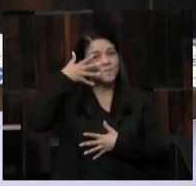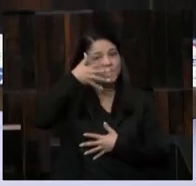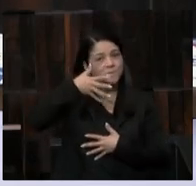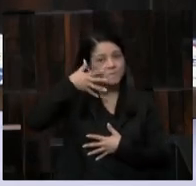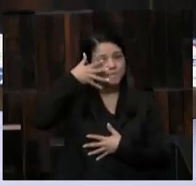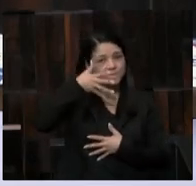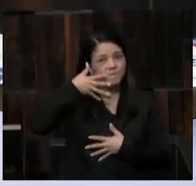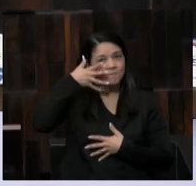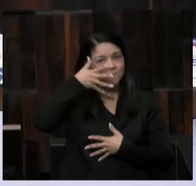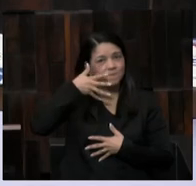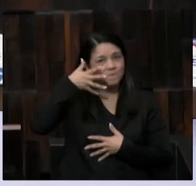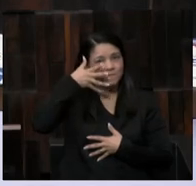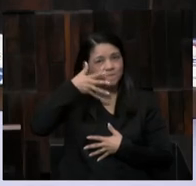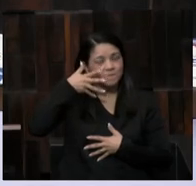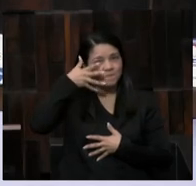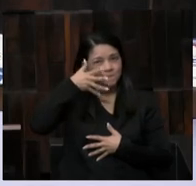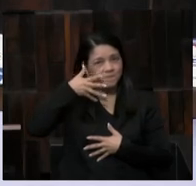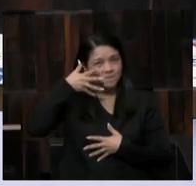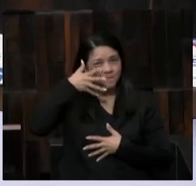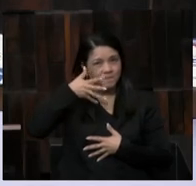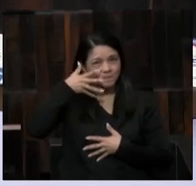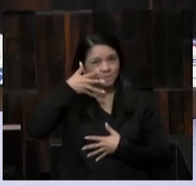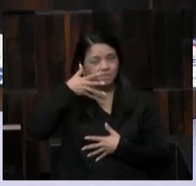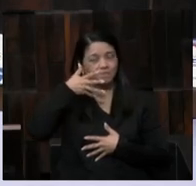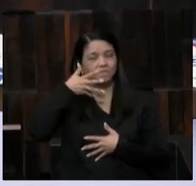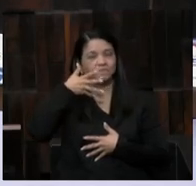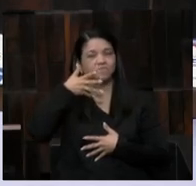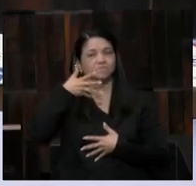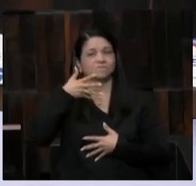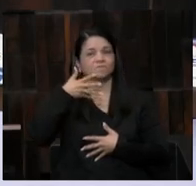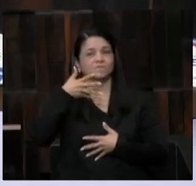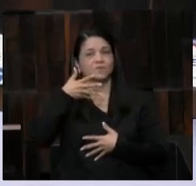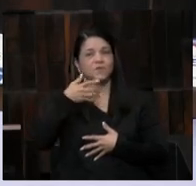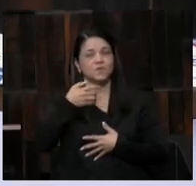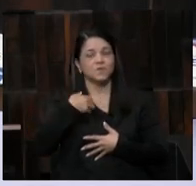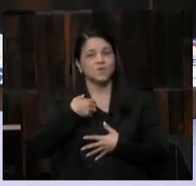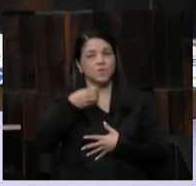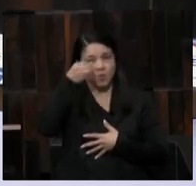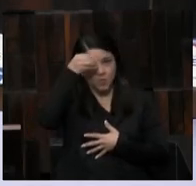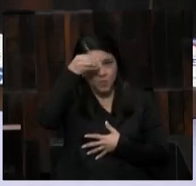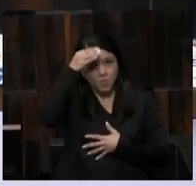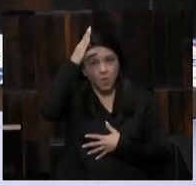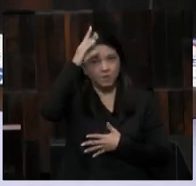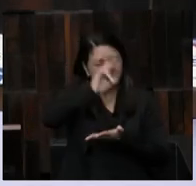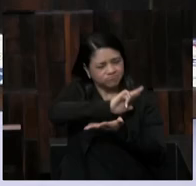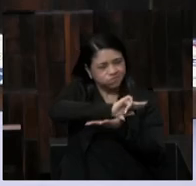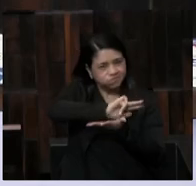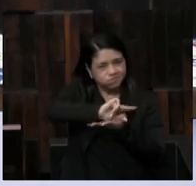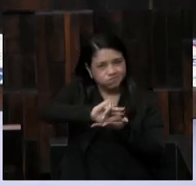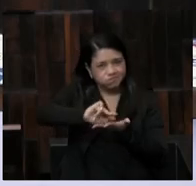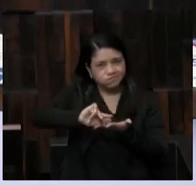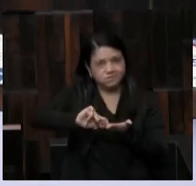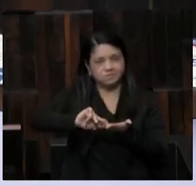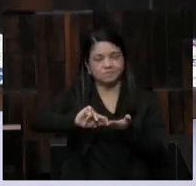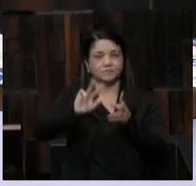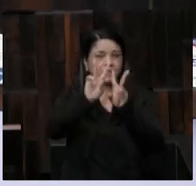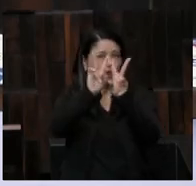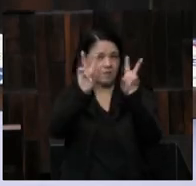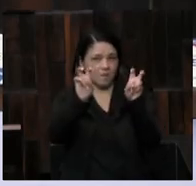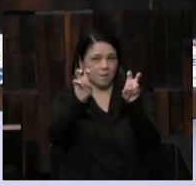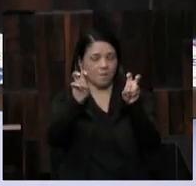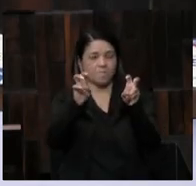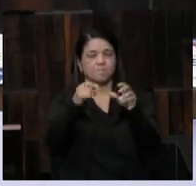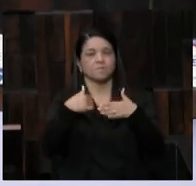palestrantes que nos trarão conhecimentos diversos sobre o assunto em